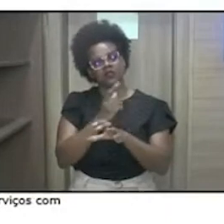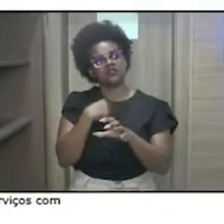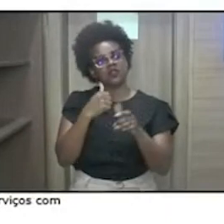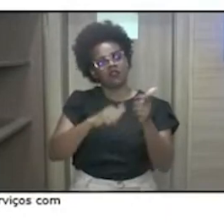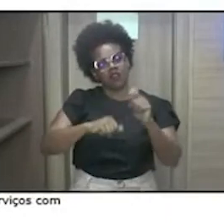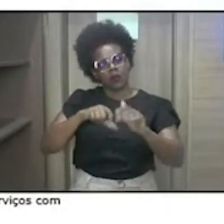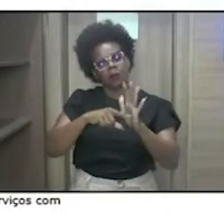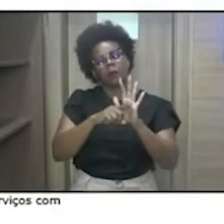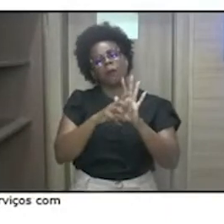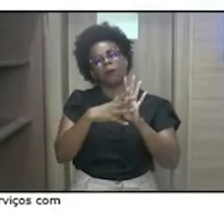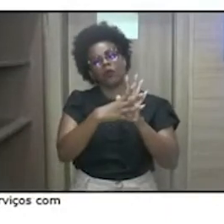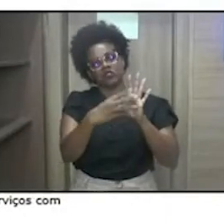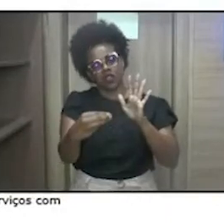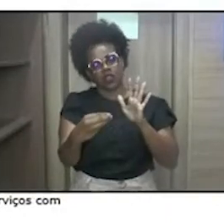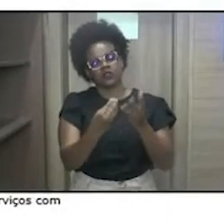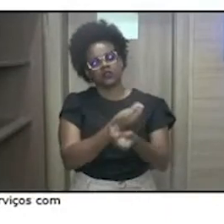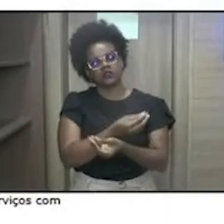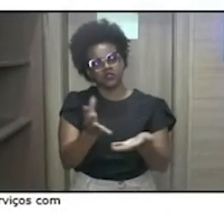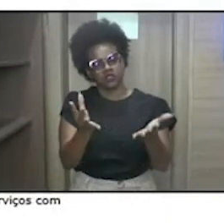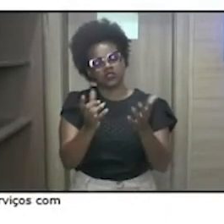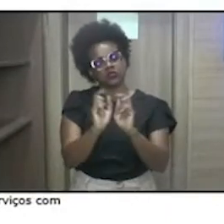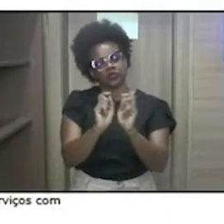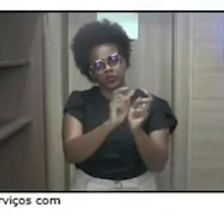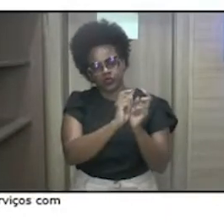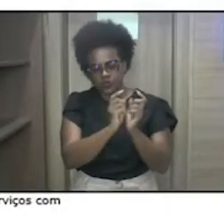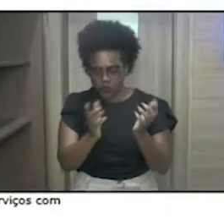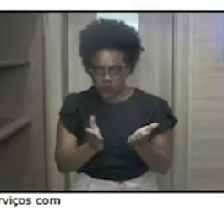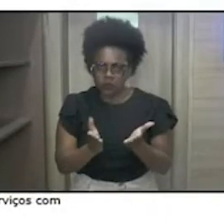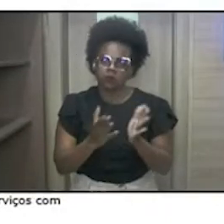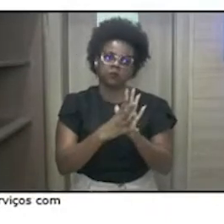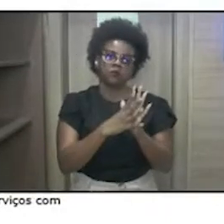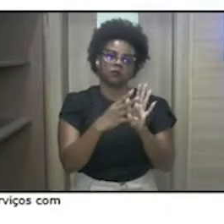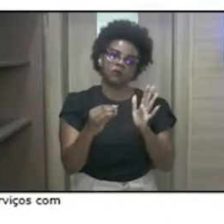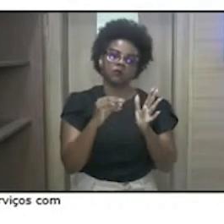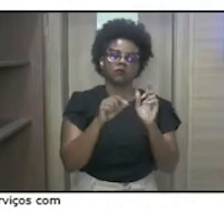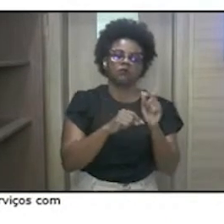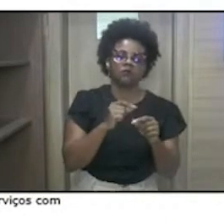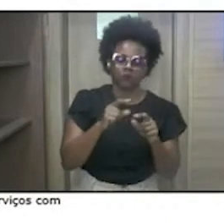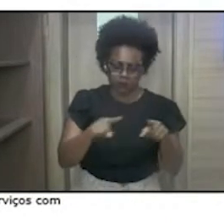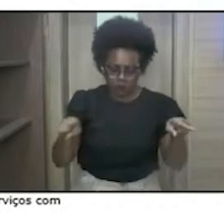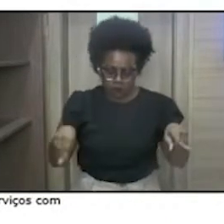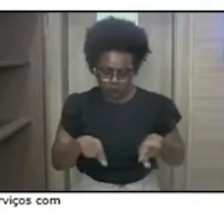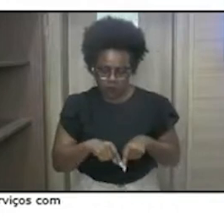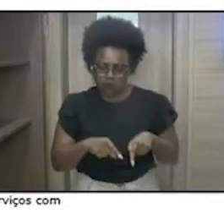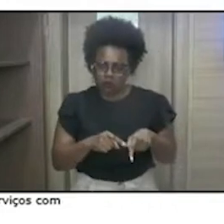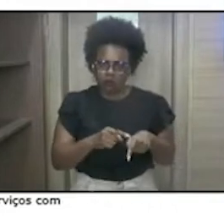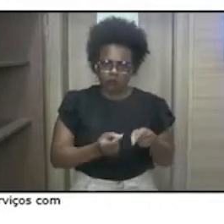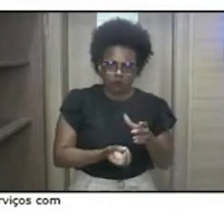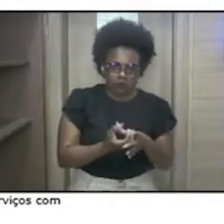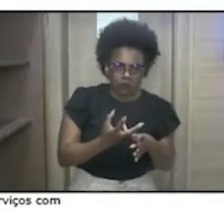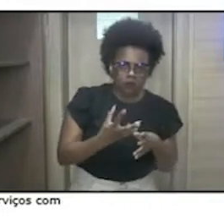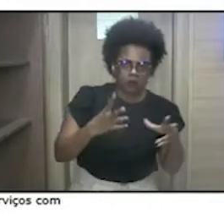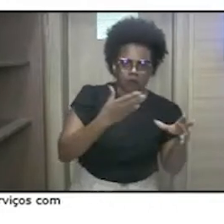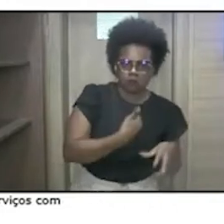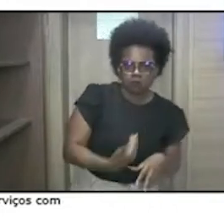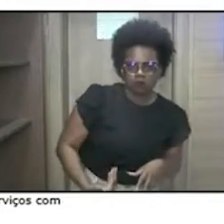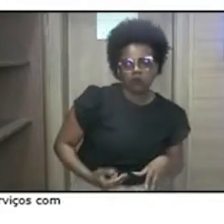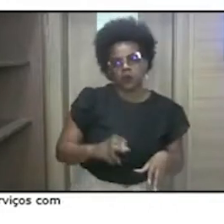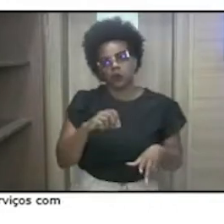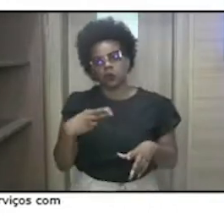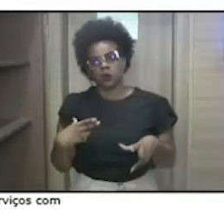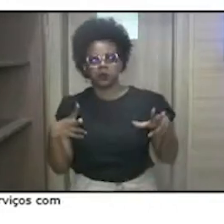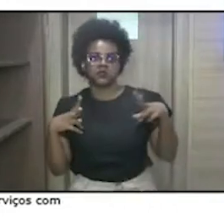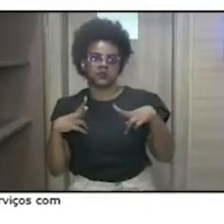análises do modelo de oferta que a gente vai até discutir aqui, né? Desse modelo de oferta com laboratório público ou laboratórios privados.